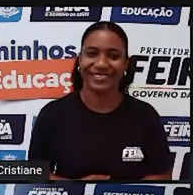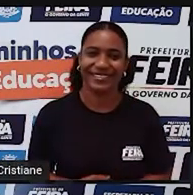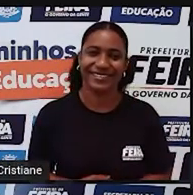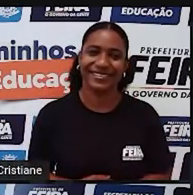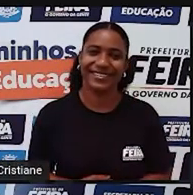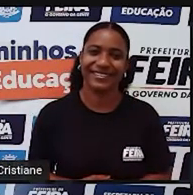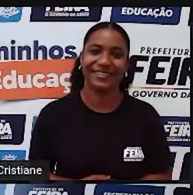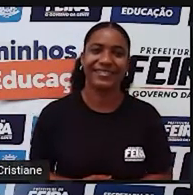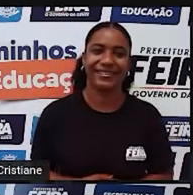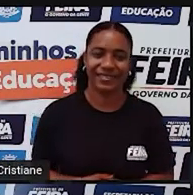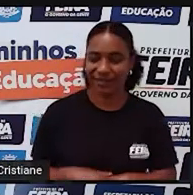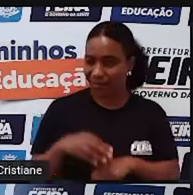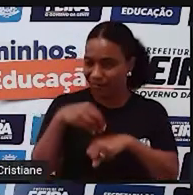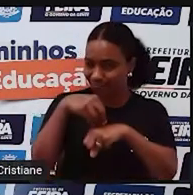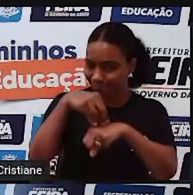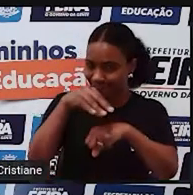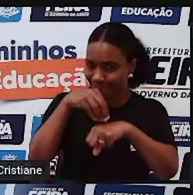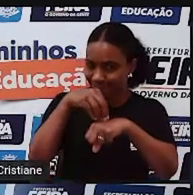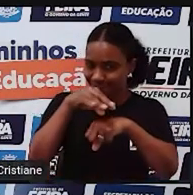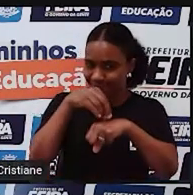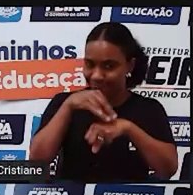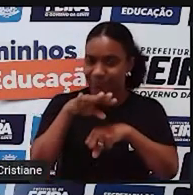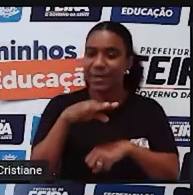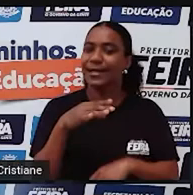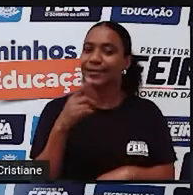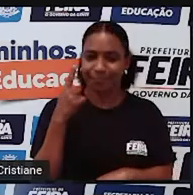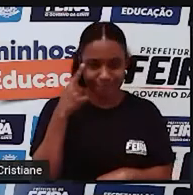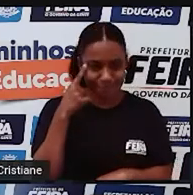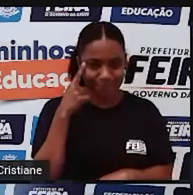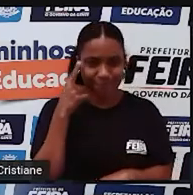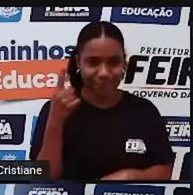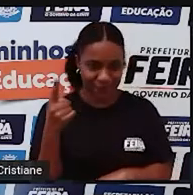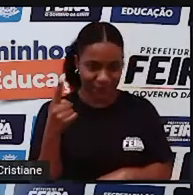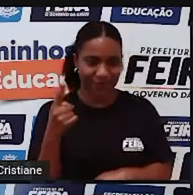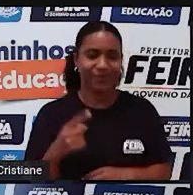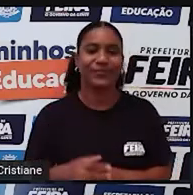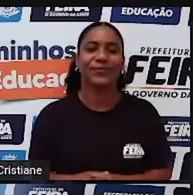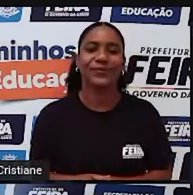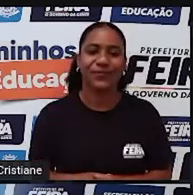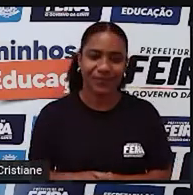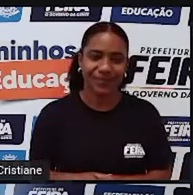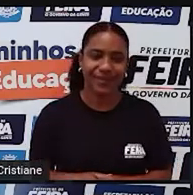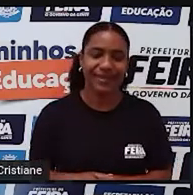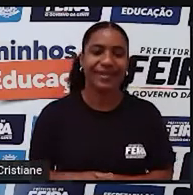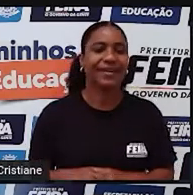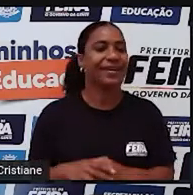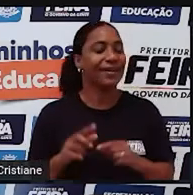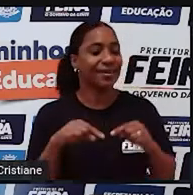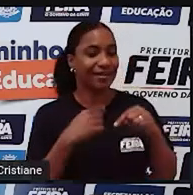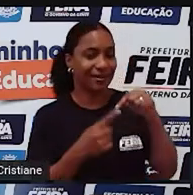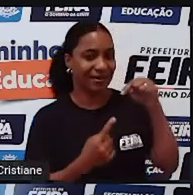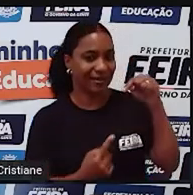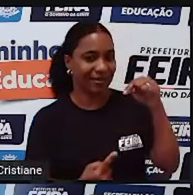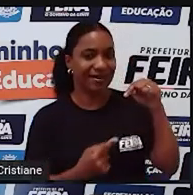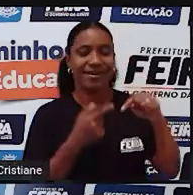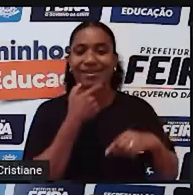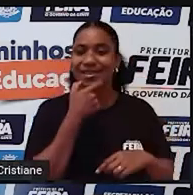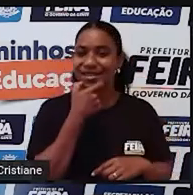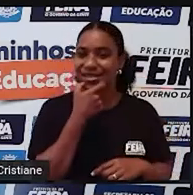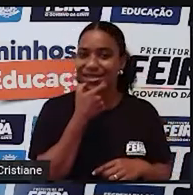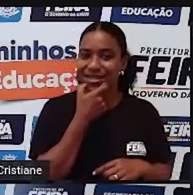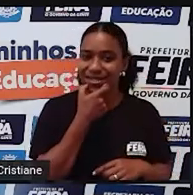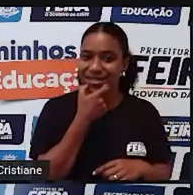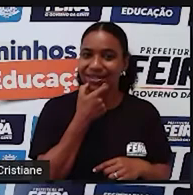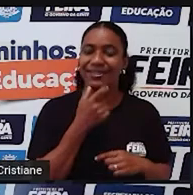Mais algumas tips, algumas dicas especiais de organização do caderno de inglês. Quando vocês forem